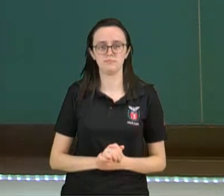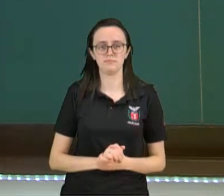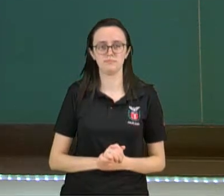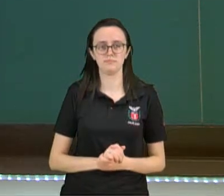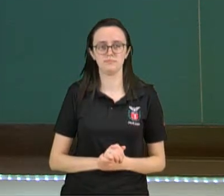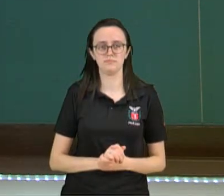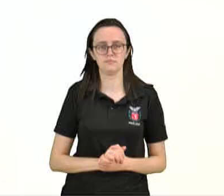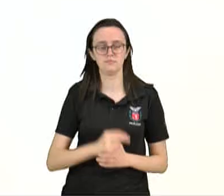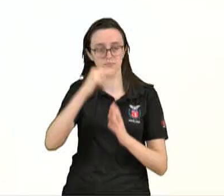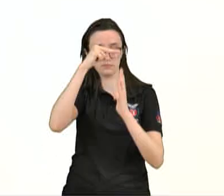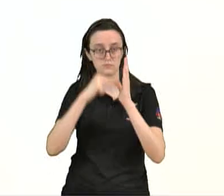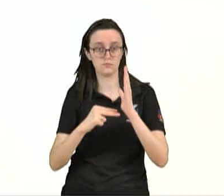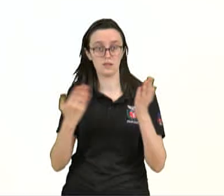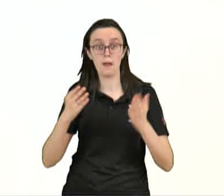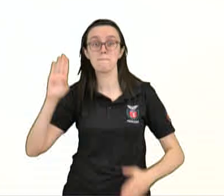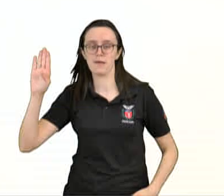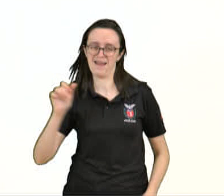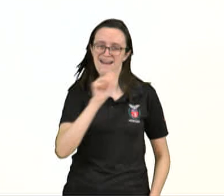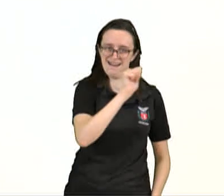A leitura B.